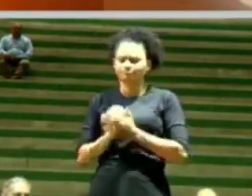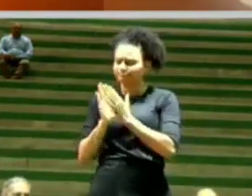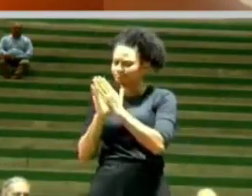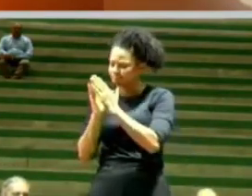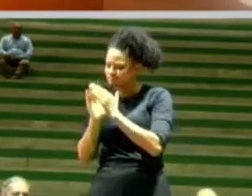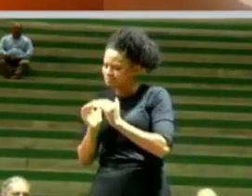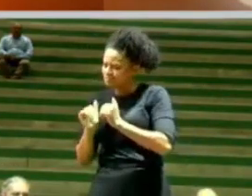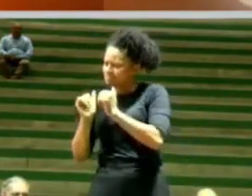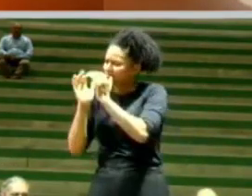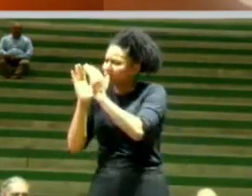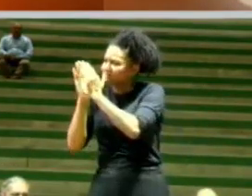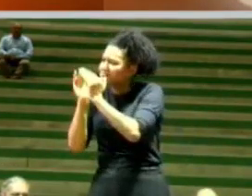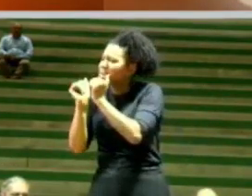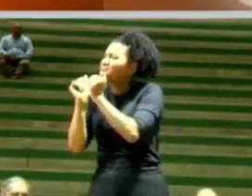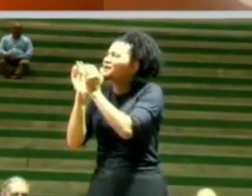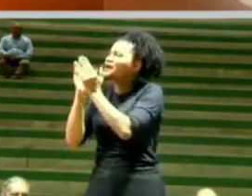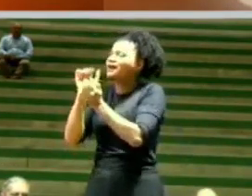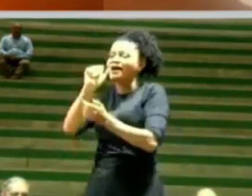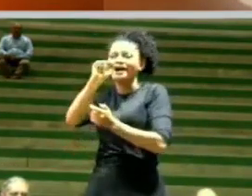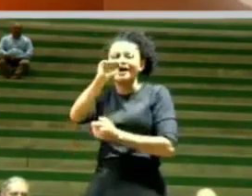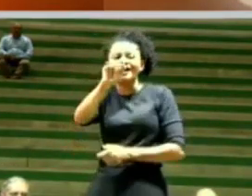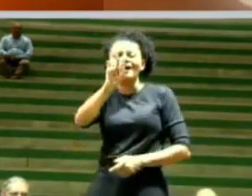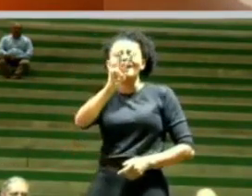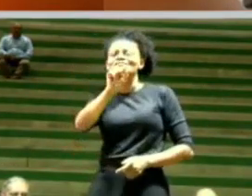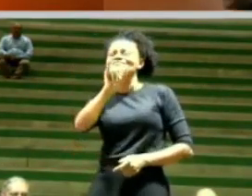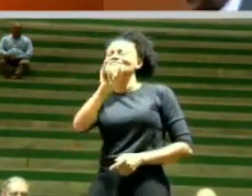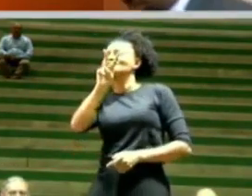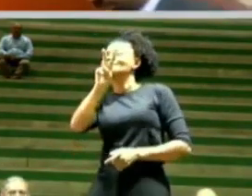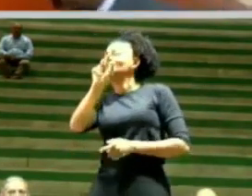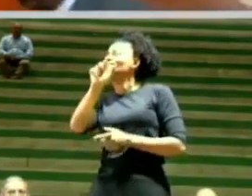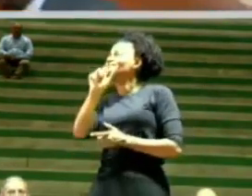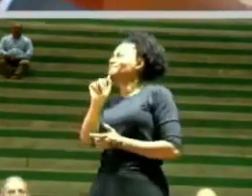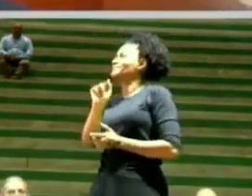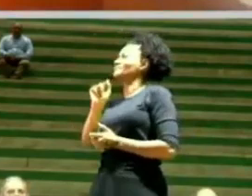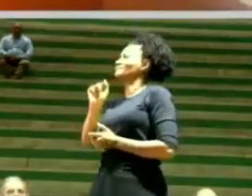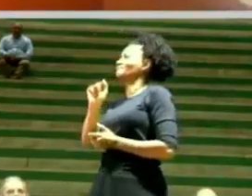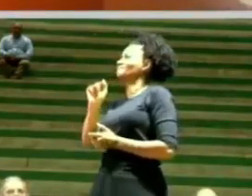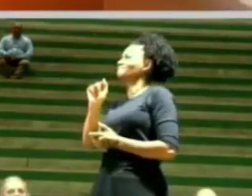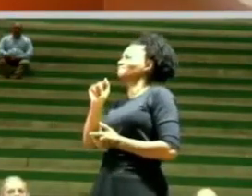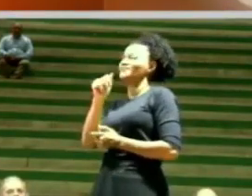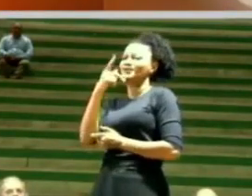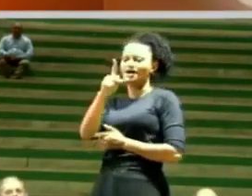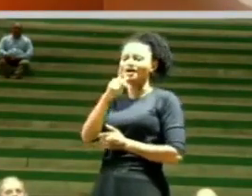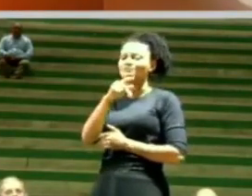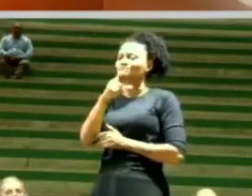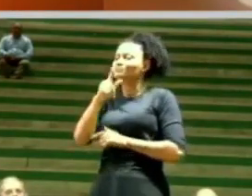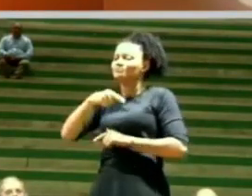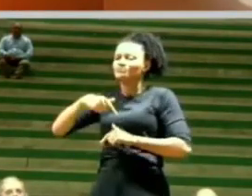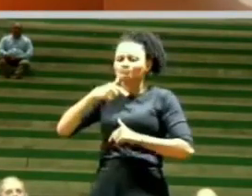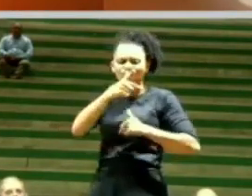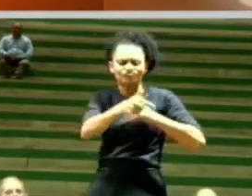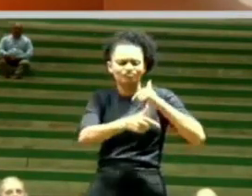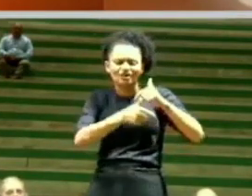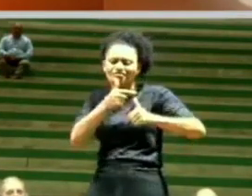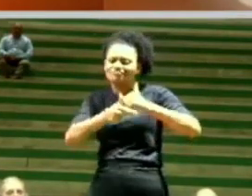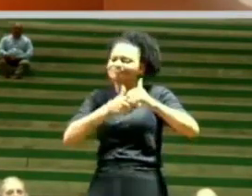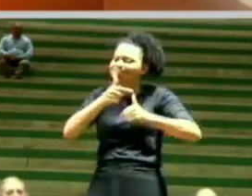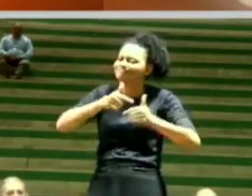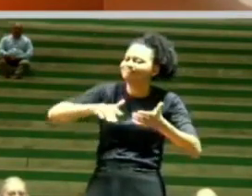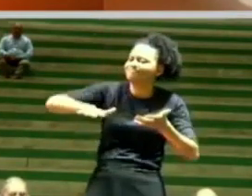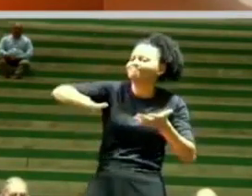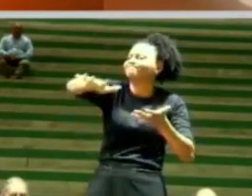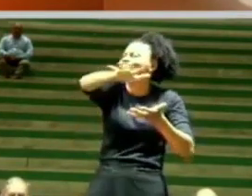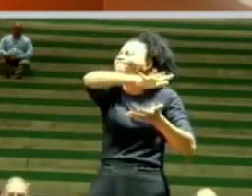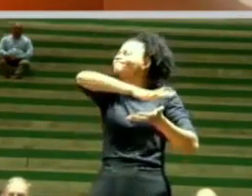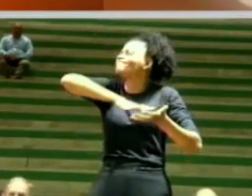pedido: aviva a tua obra, ó Senhor. O profeta, ele